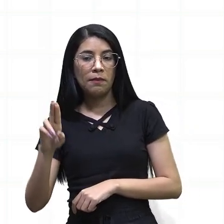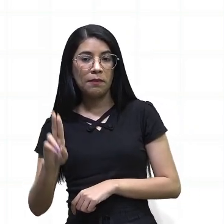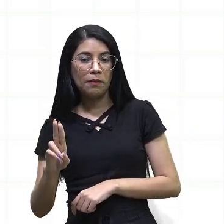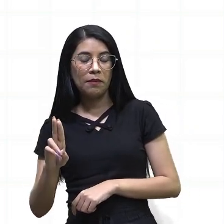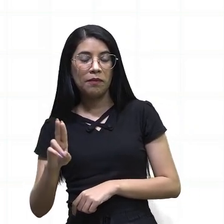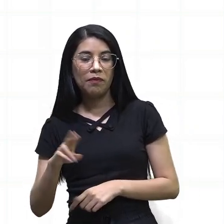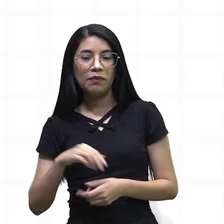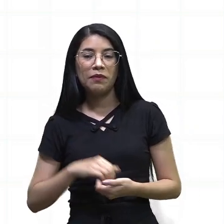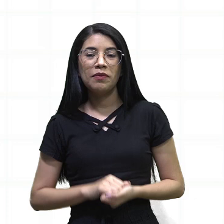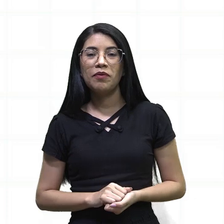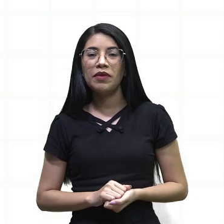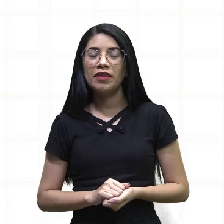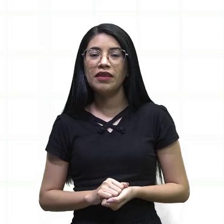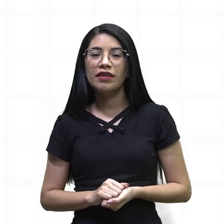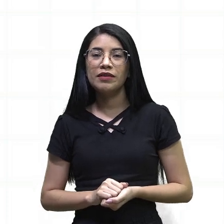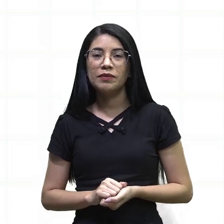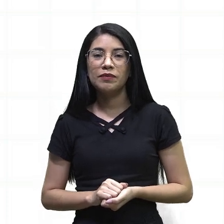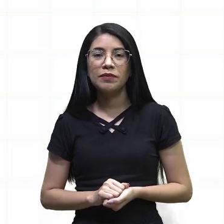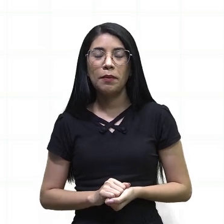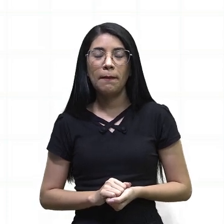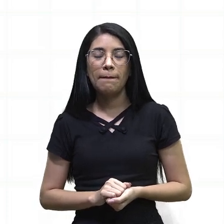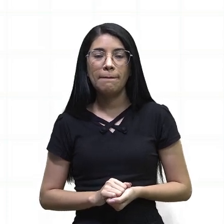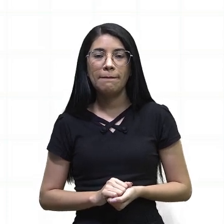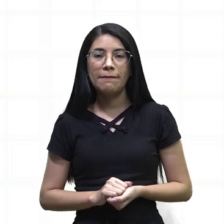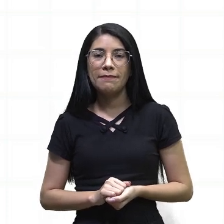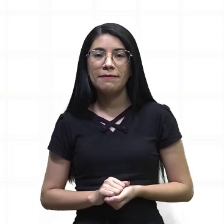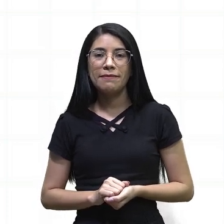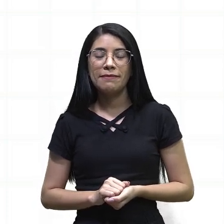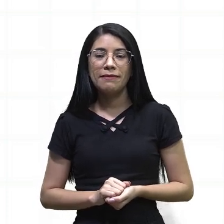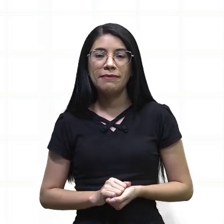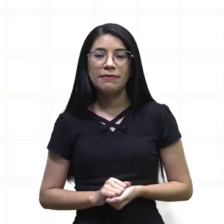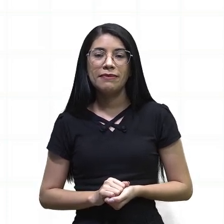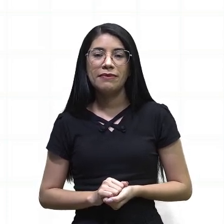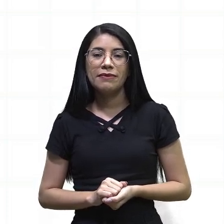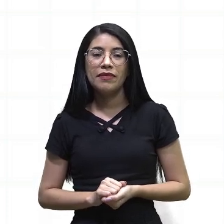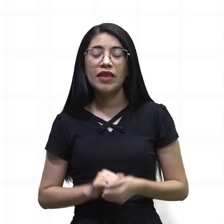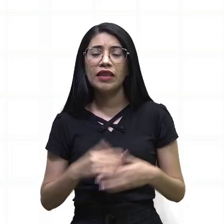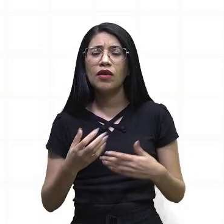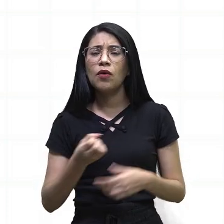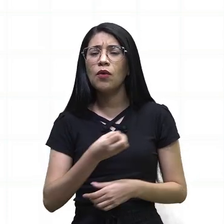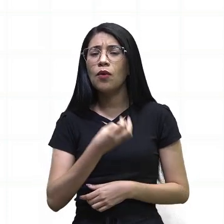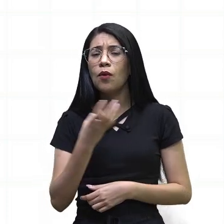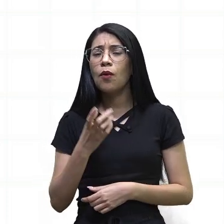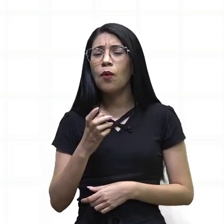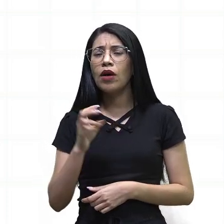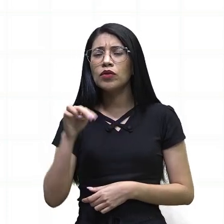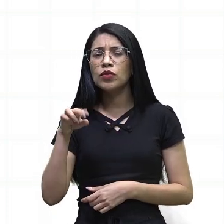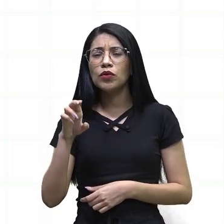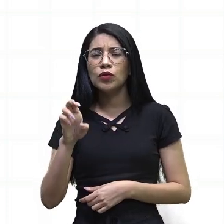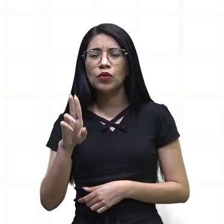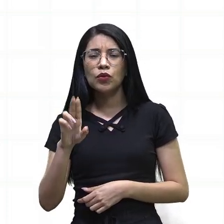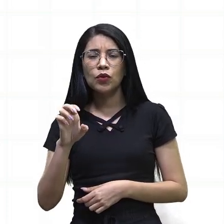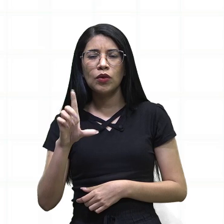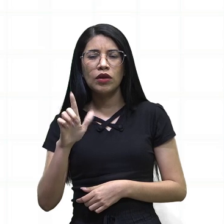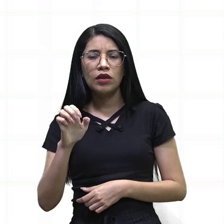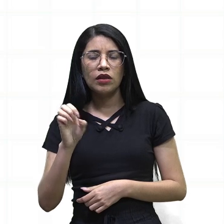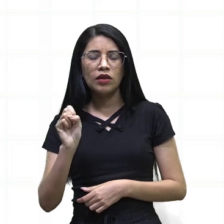temos o meu amigo Bruno Renor, tá bom? Então, quantos núcleos eu tenho agora,